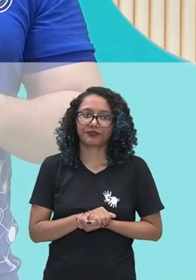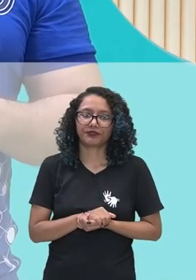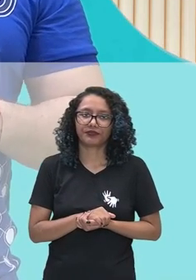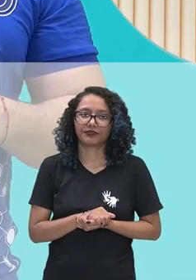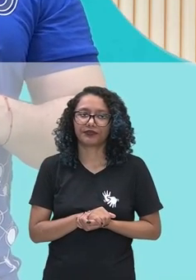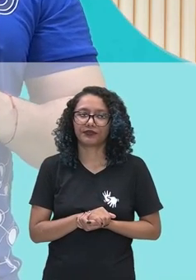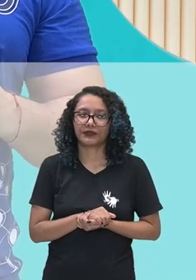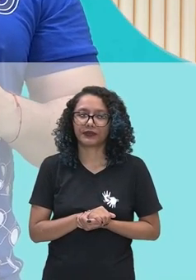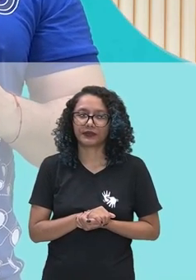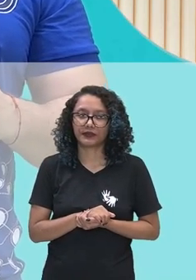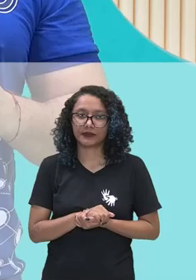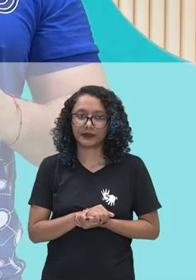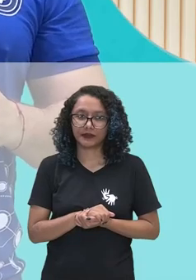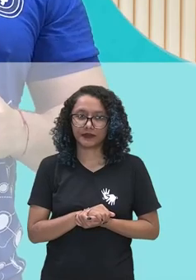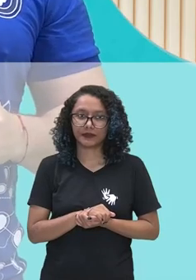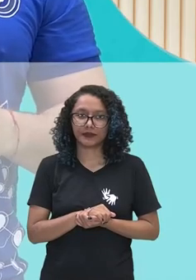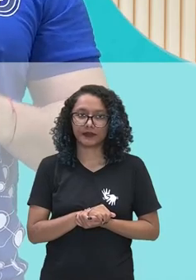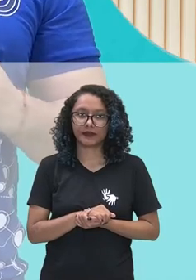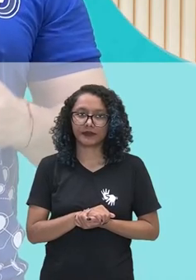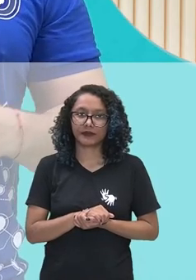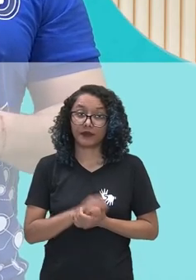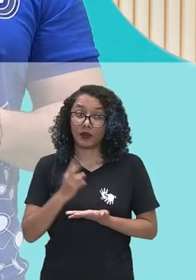ó,